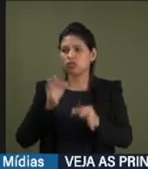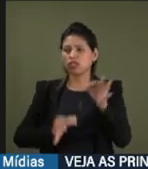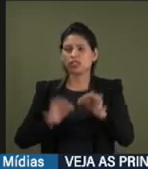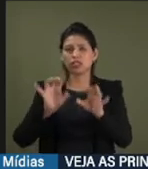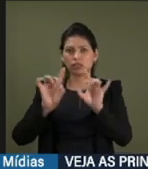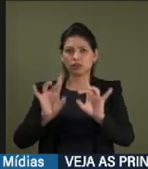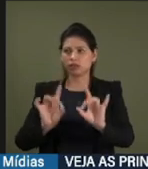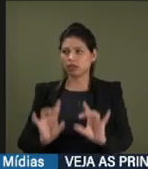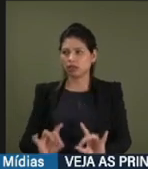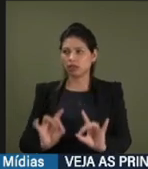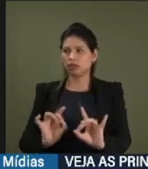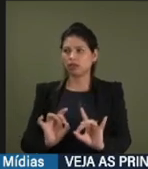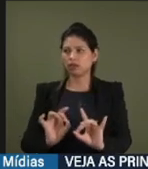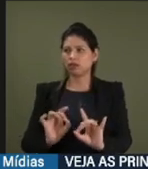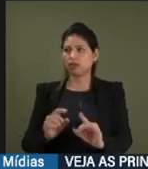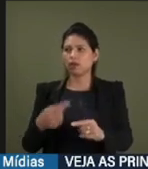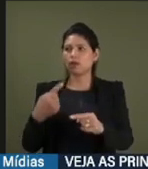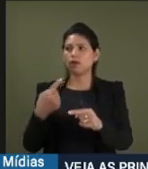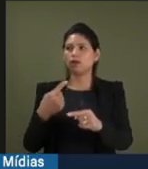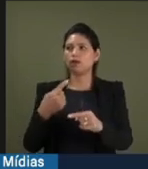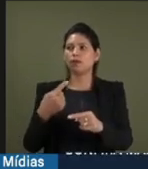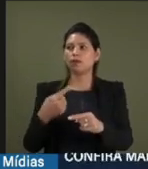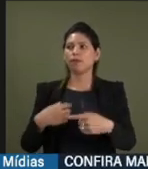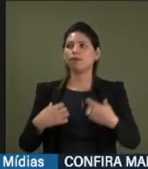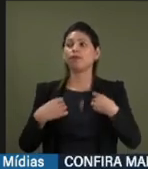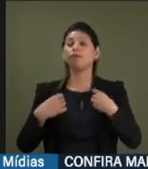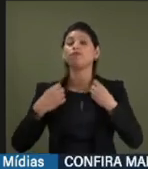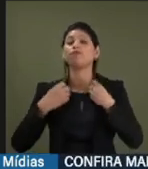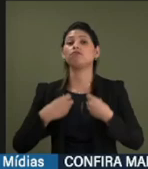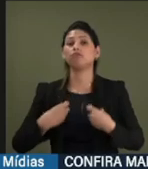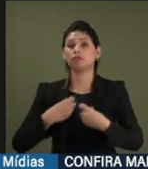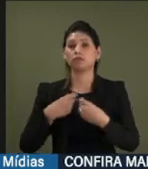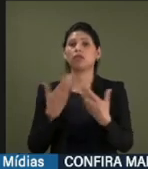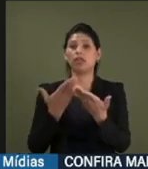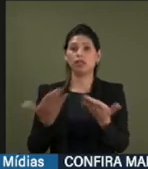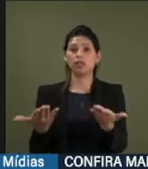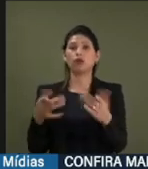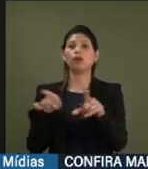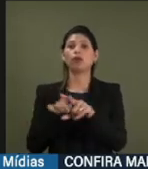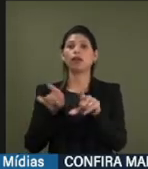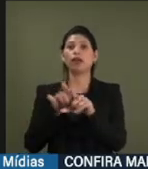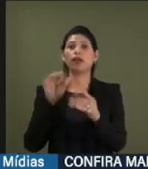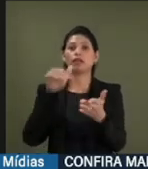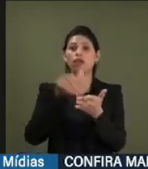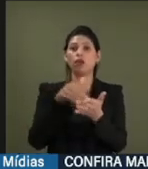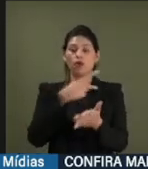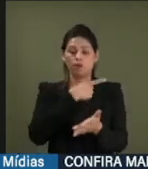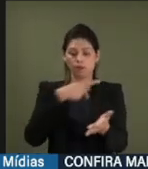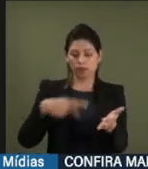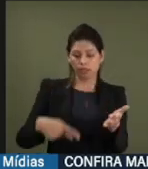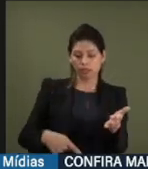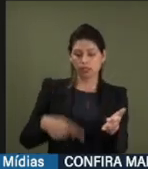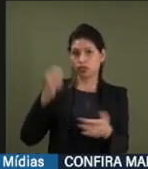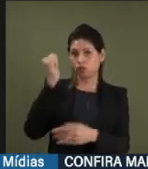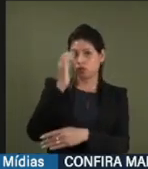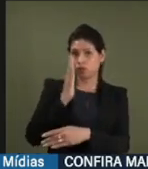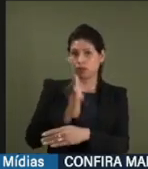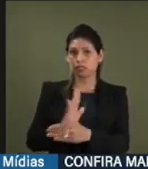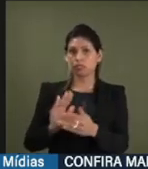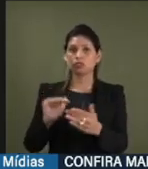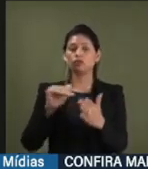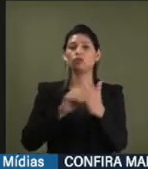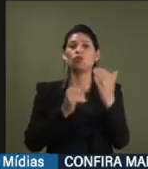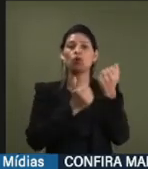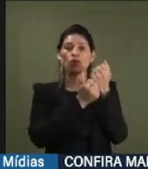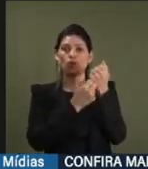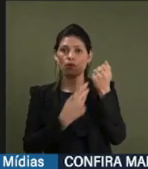mil autoridades, presidente, contempladas. Vai desde o presidente da República e seu vice, até